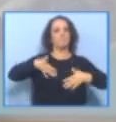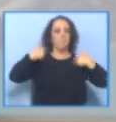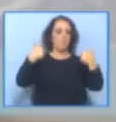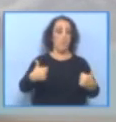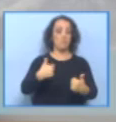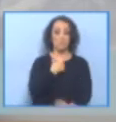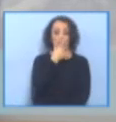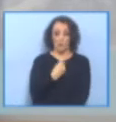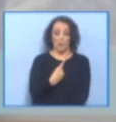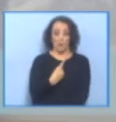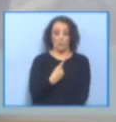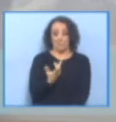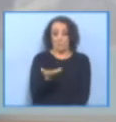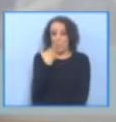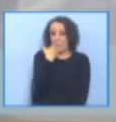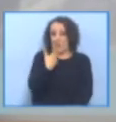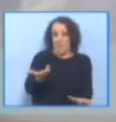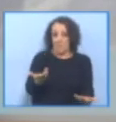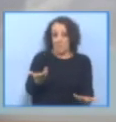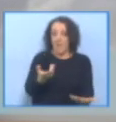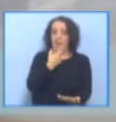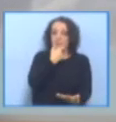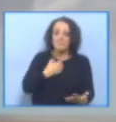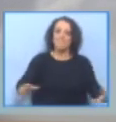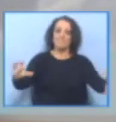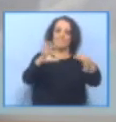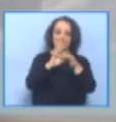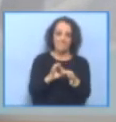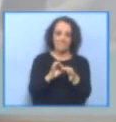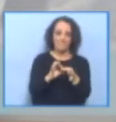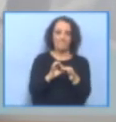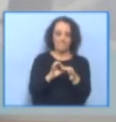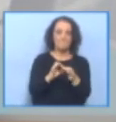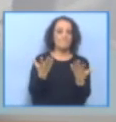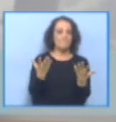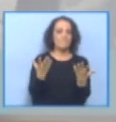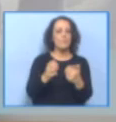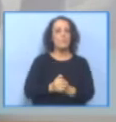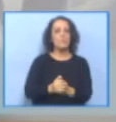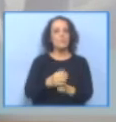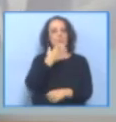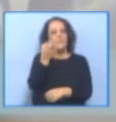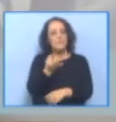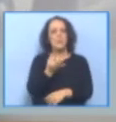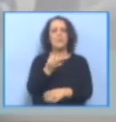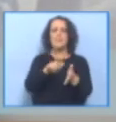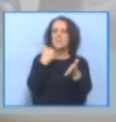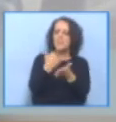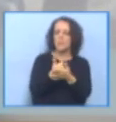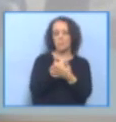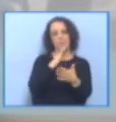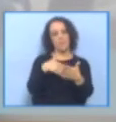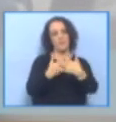sozinhos não somos ninguém e realmente é sempre vantajoso, digamos